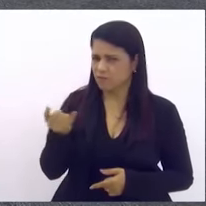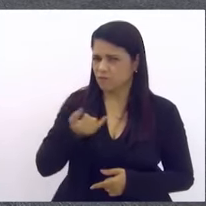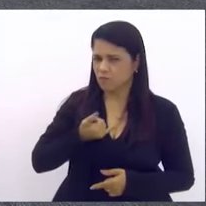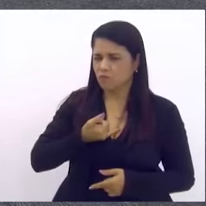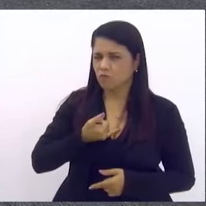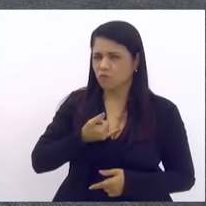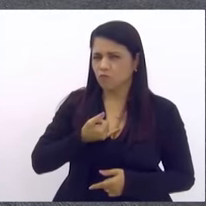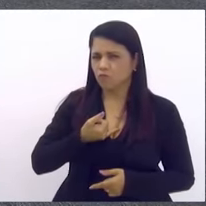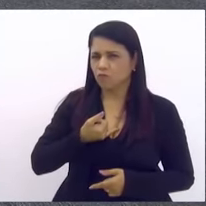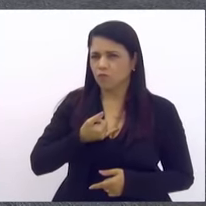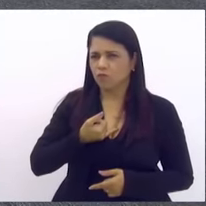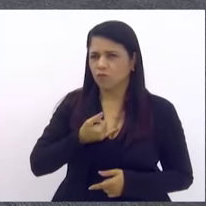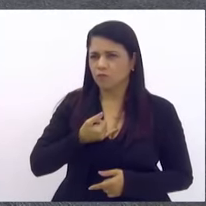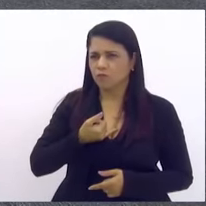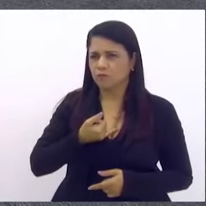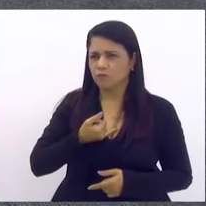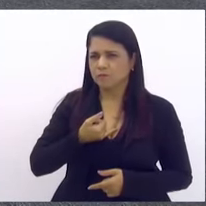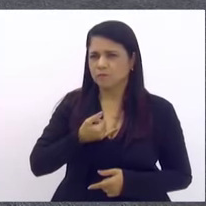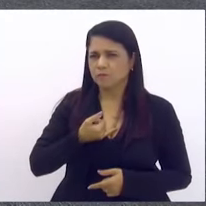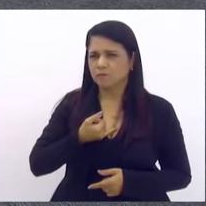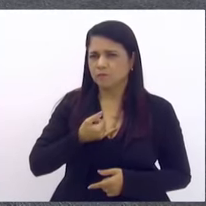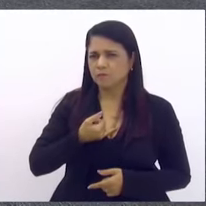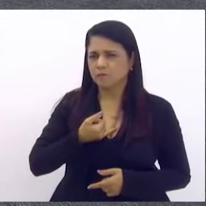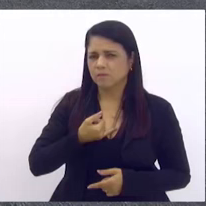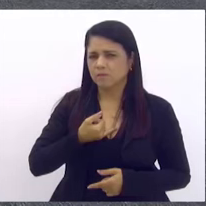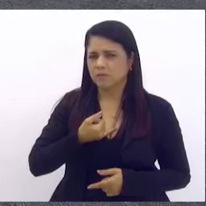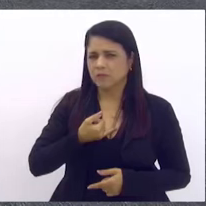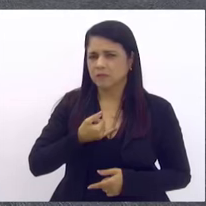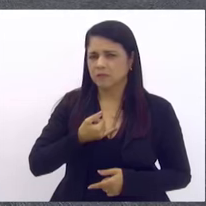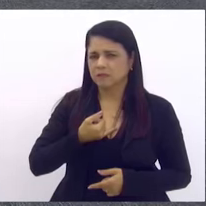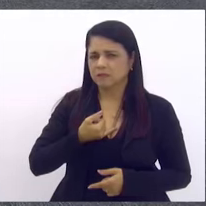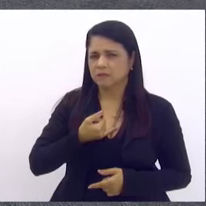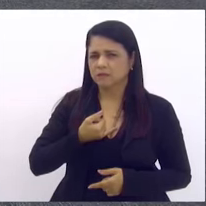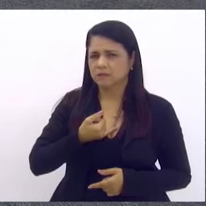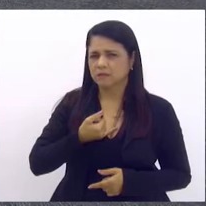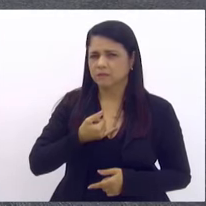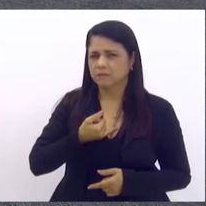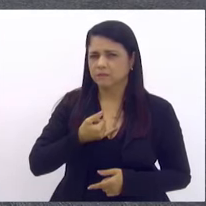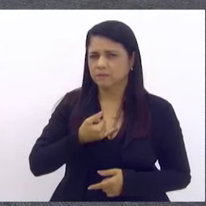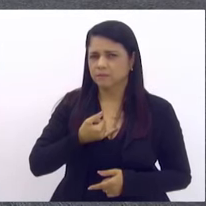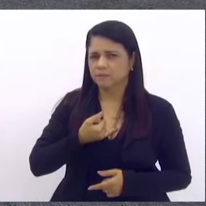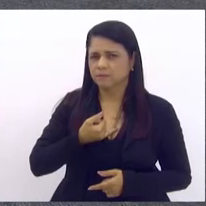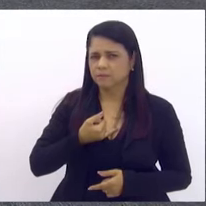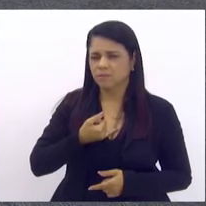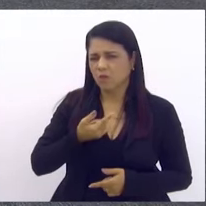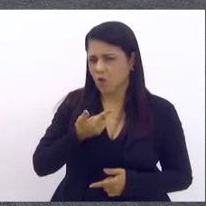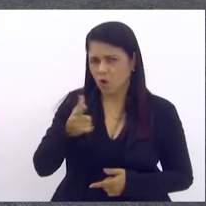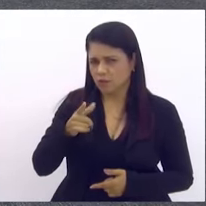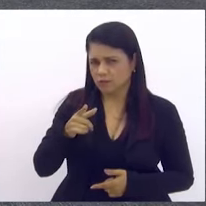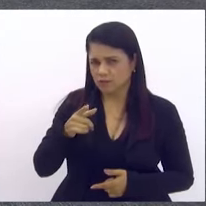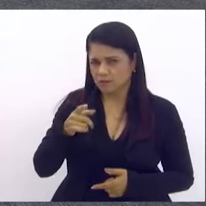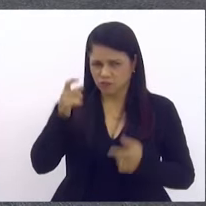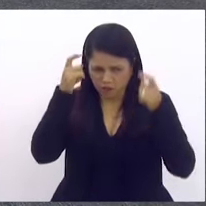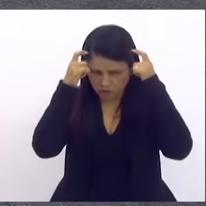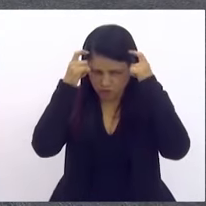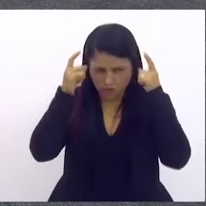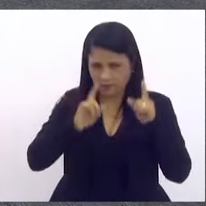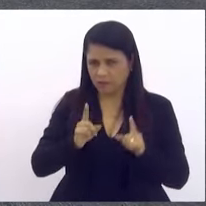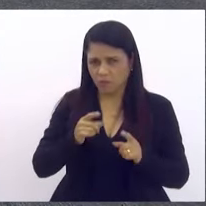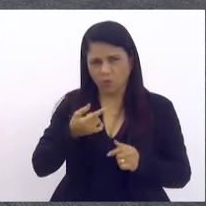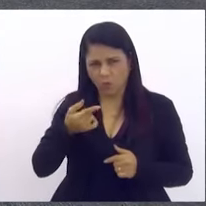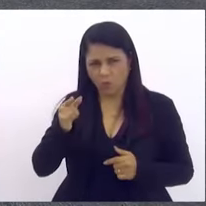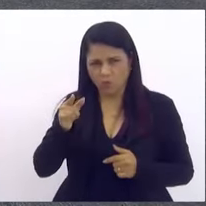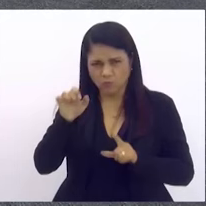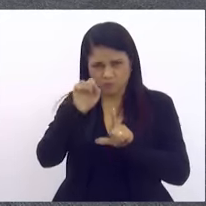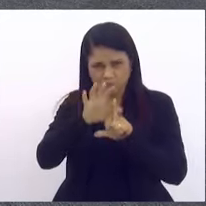ah da pix né como é da pix da da disne não senhor não Deputado isso